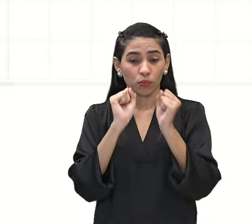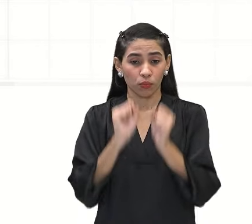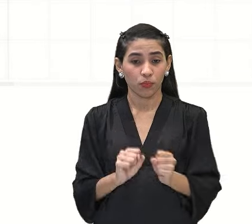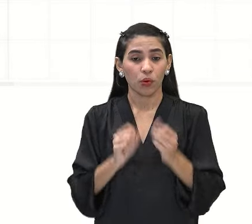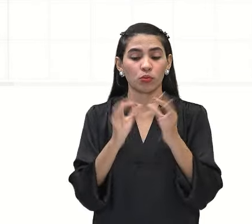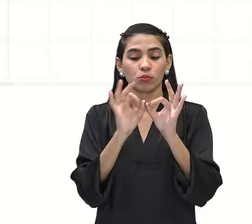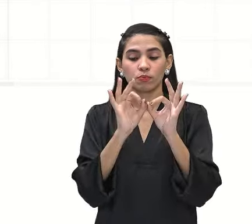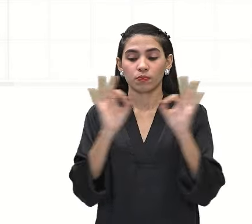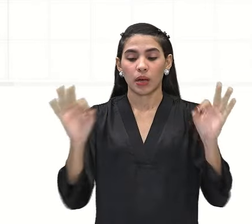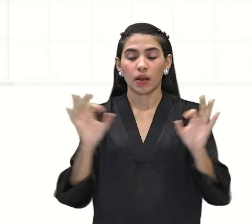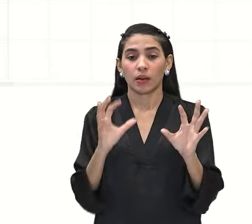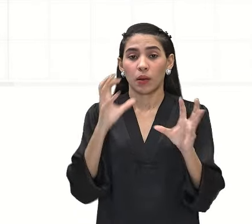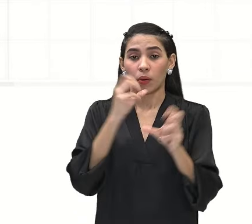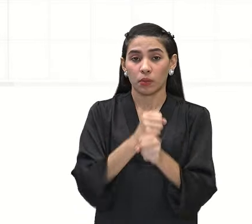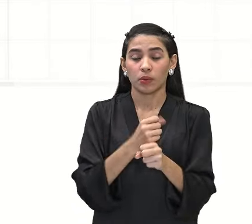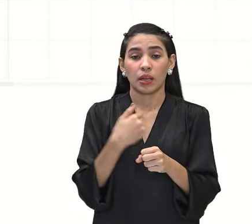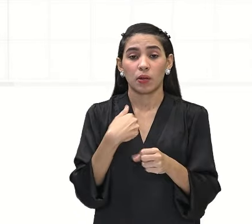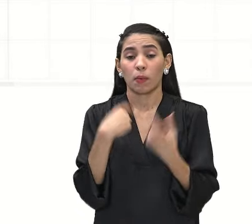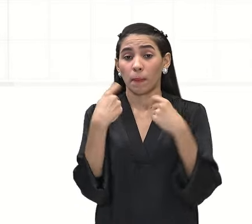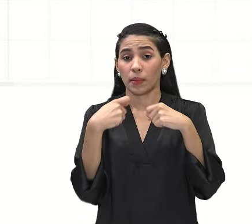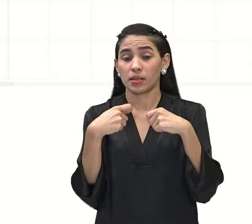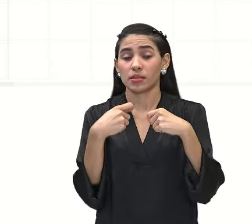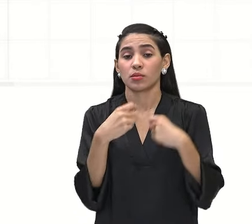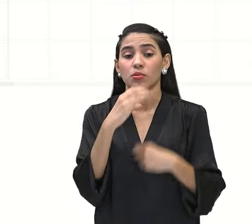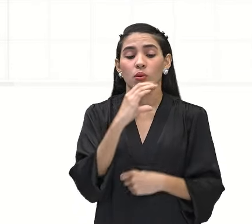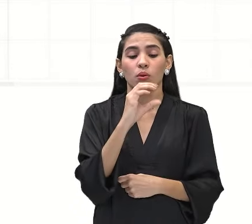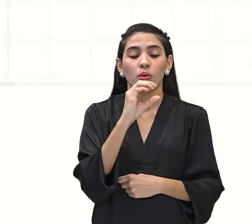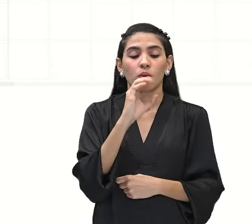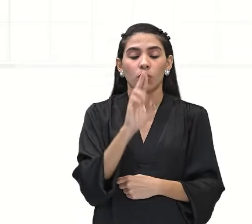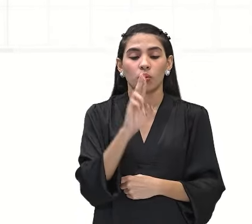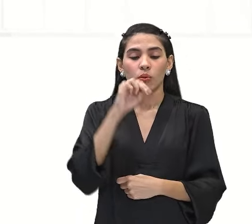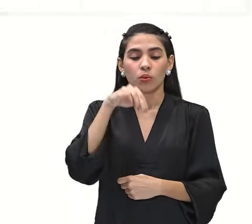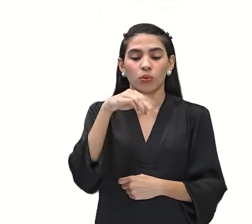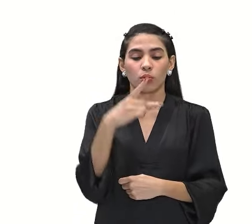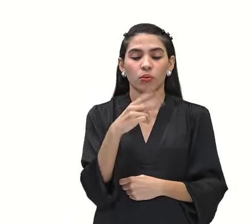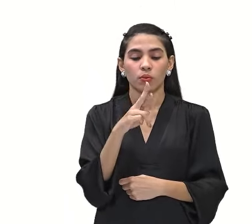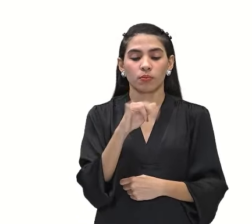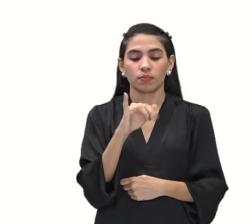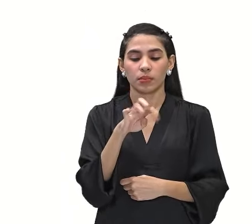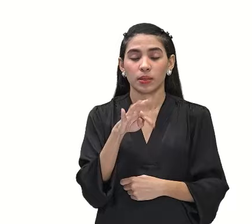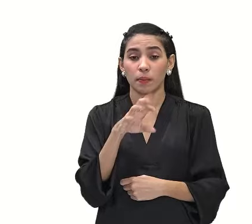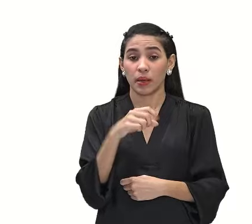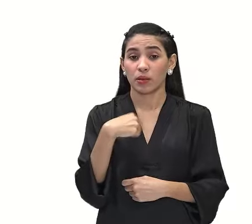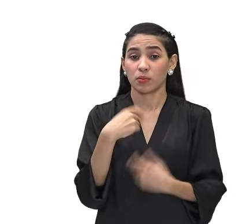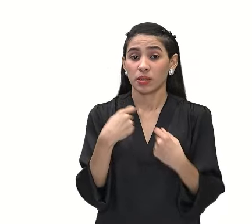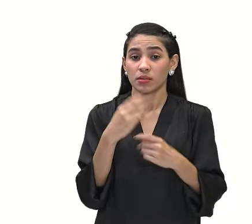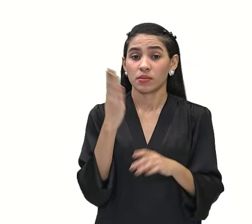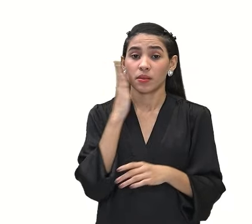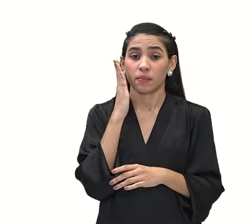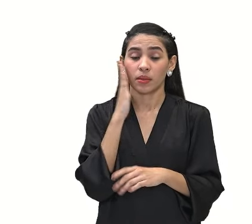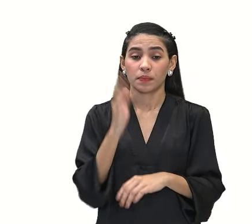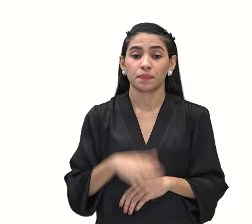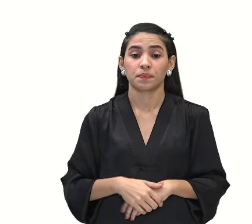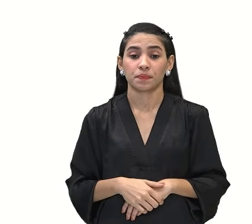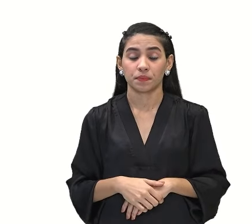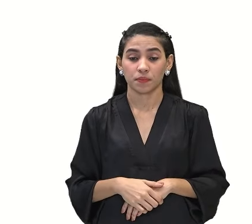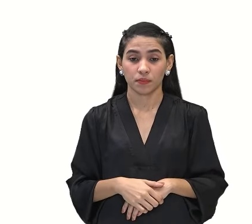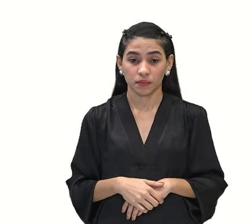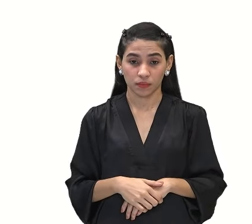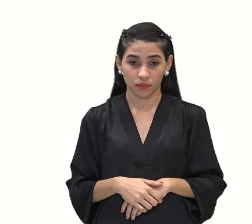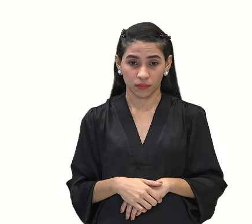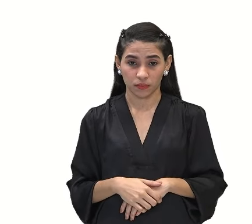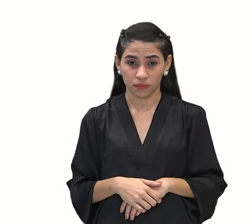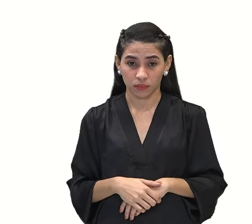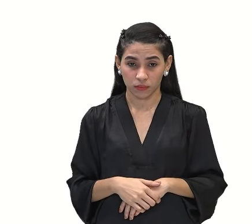dela que eu preciso saber o comprimento dela e para nós calcularmos o comprimento certo eu